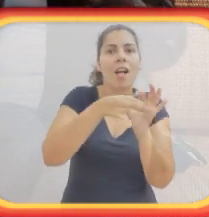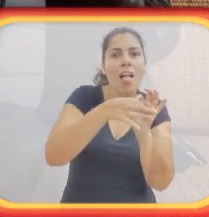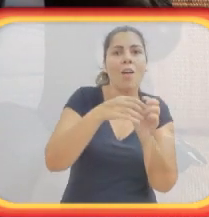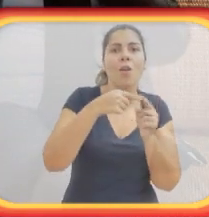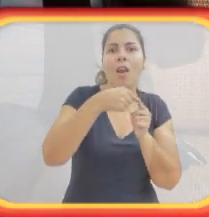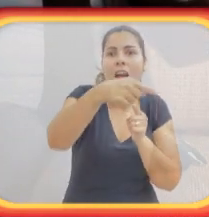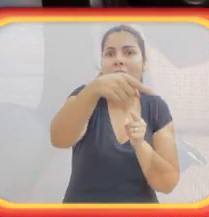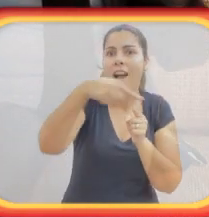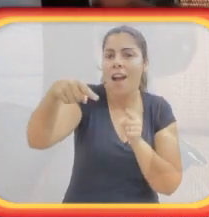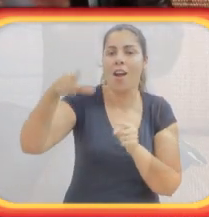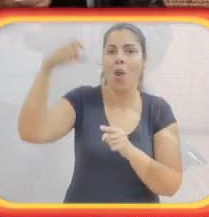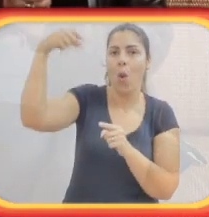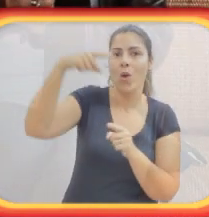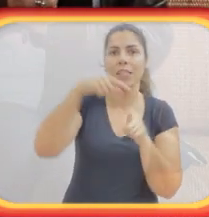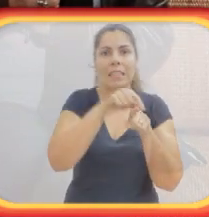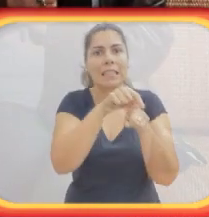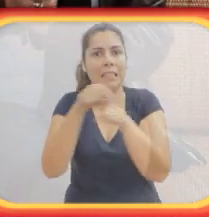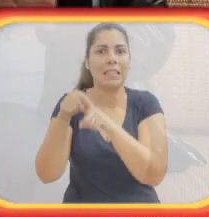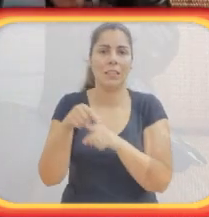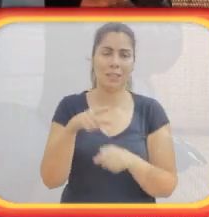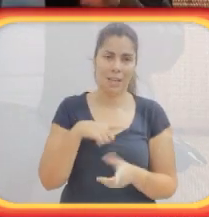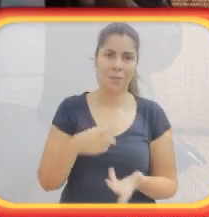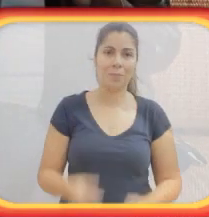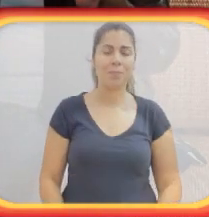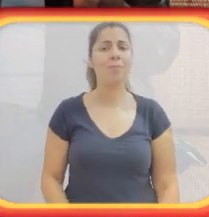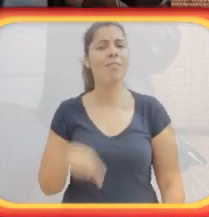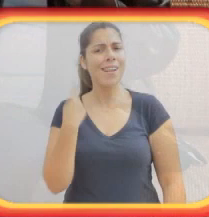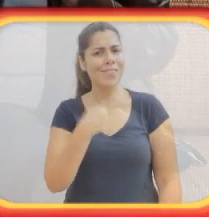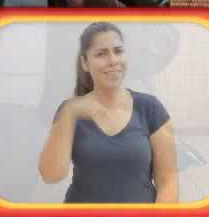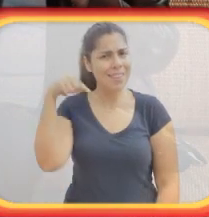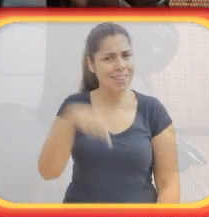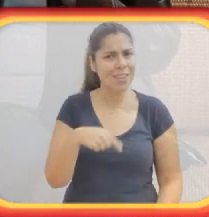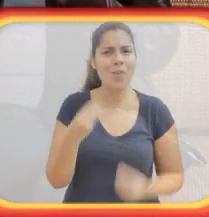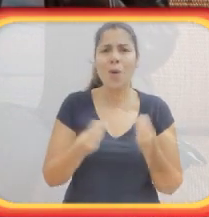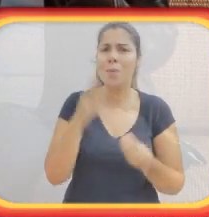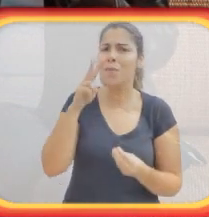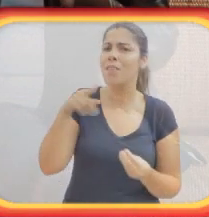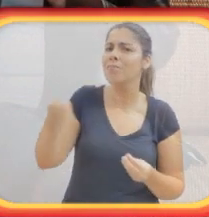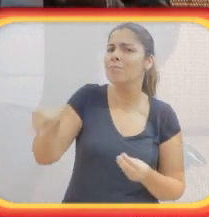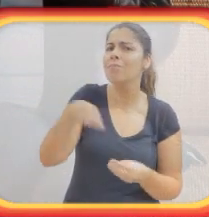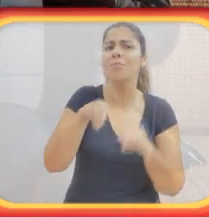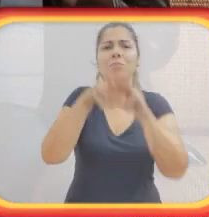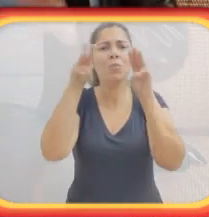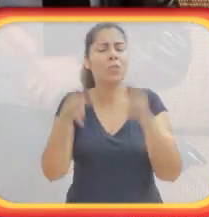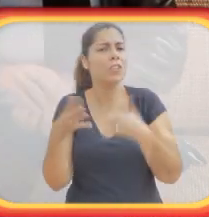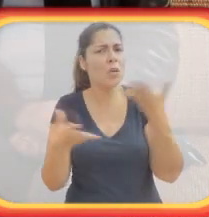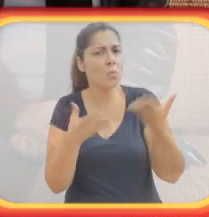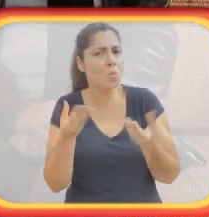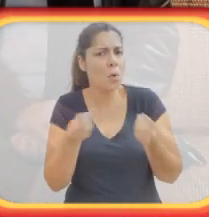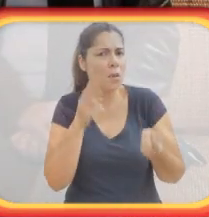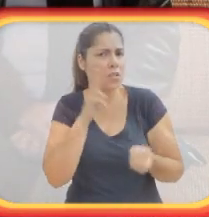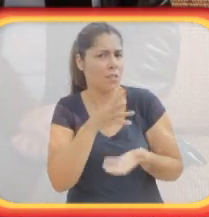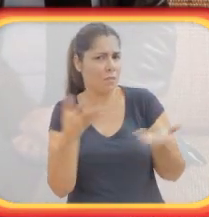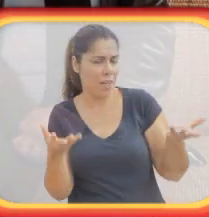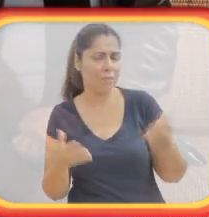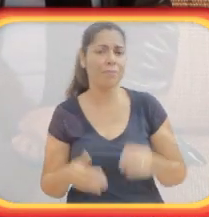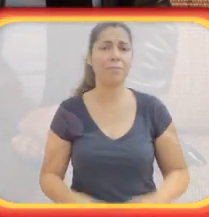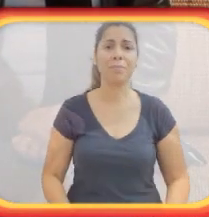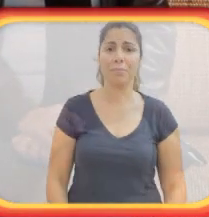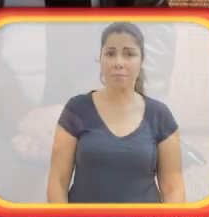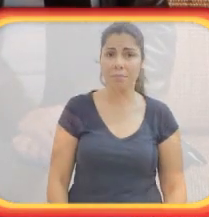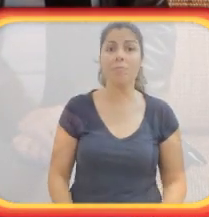energia, a corrente não é constante, daí estarmos a notar algumas variações na